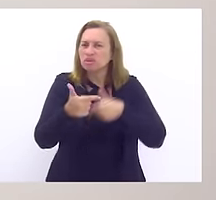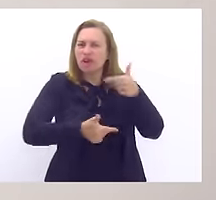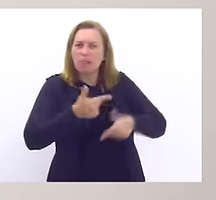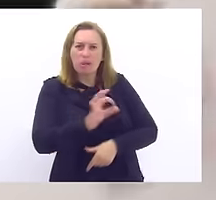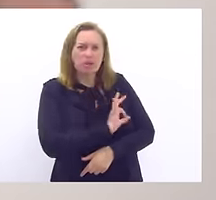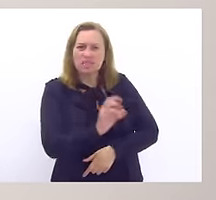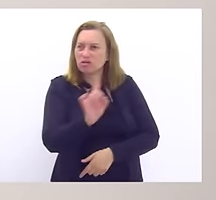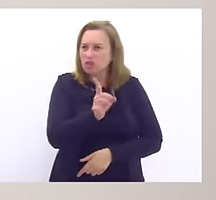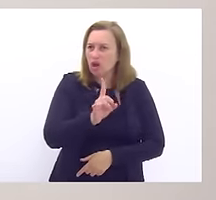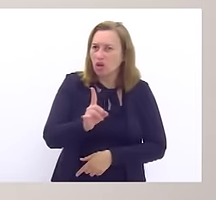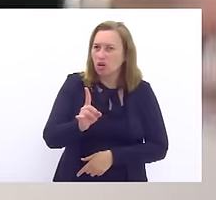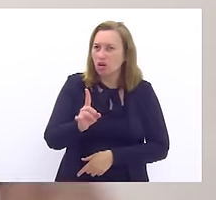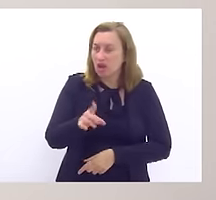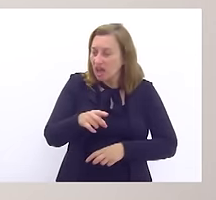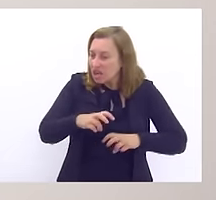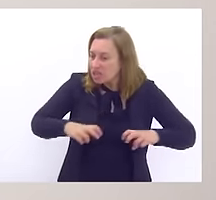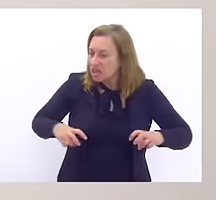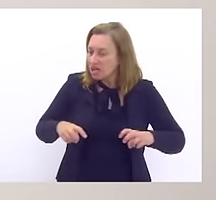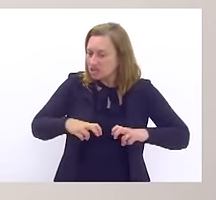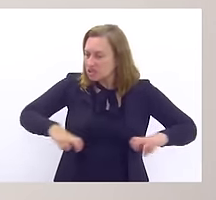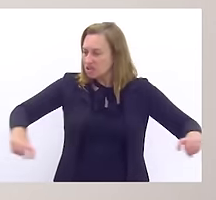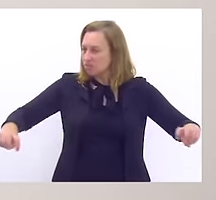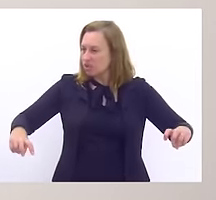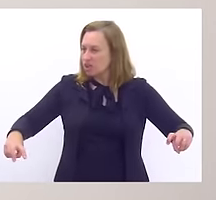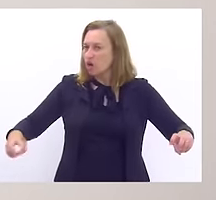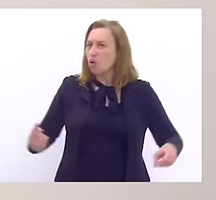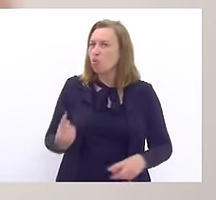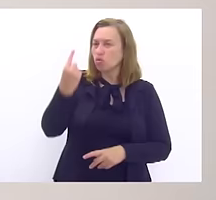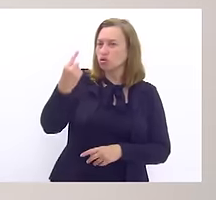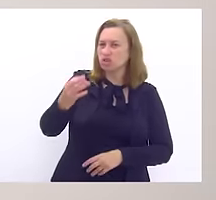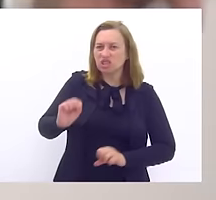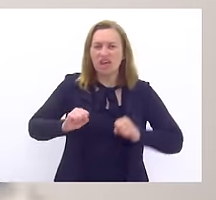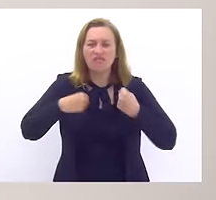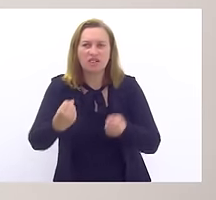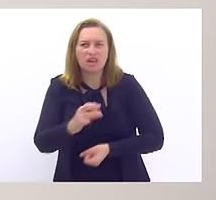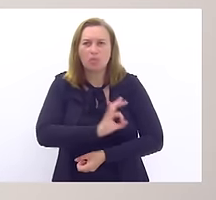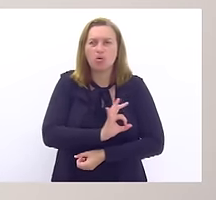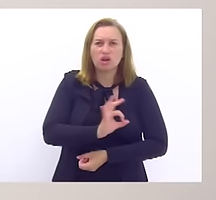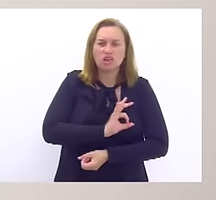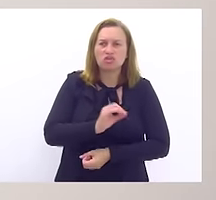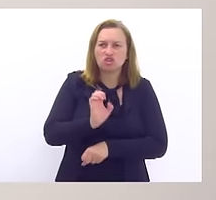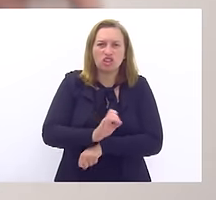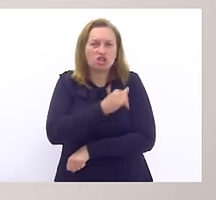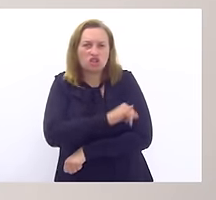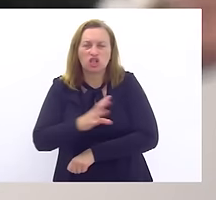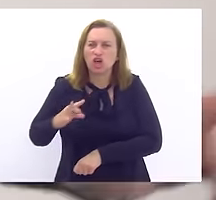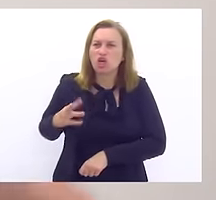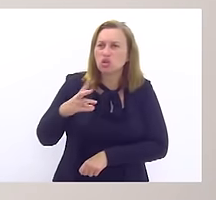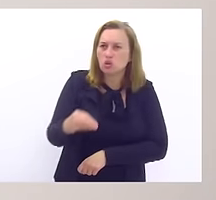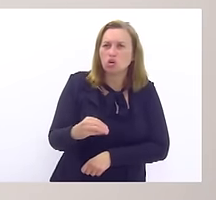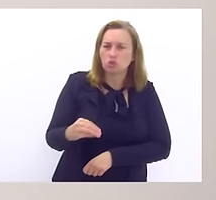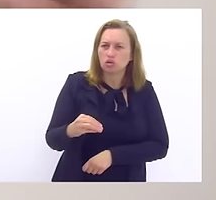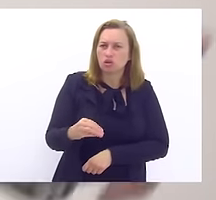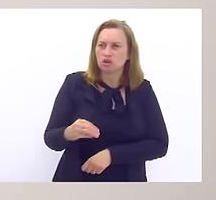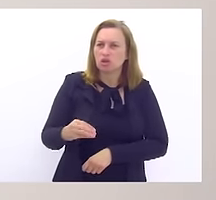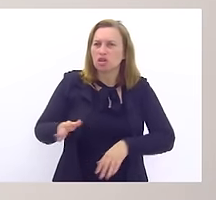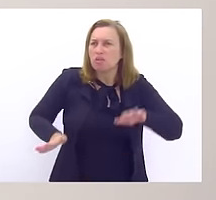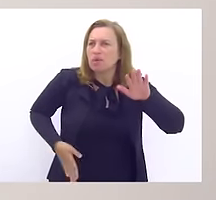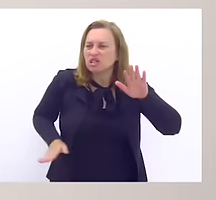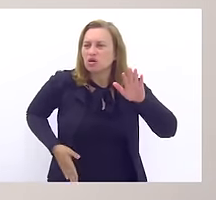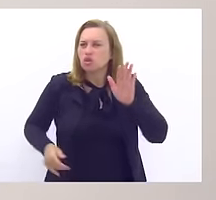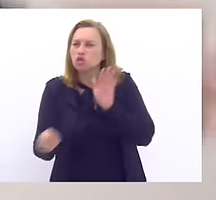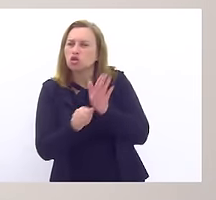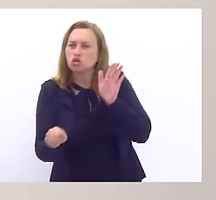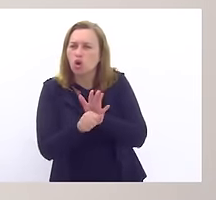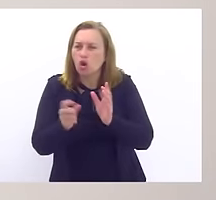essa bancada aqui é a única que tem na polícia do Estado do Rio de Janeiro em todos os sentidos somos contra vagabundagem contra as drogas